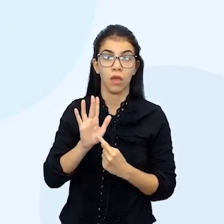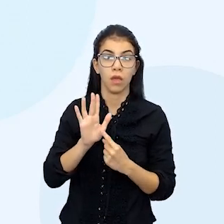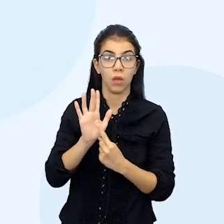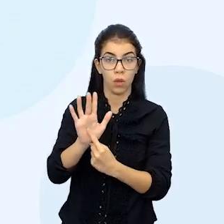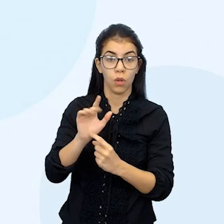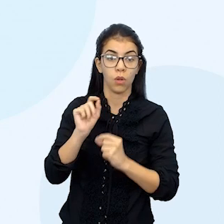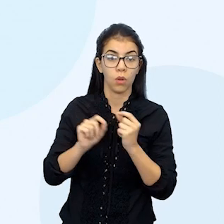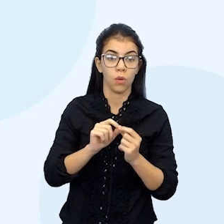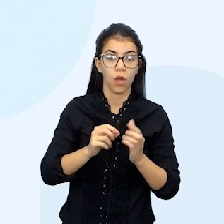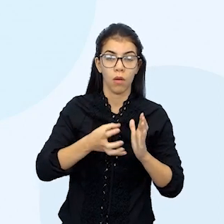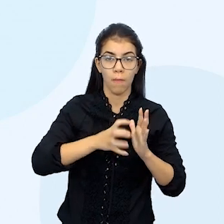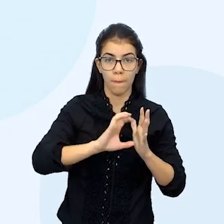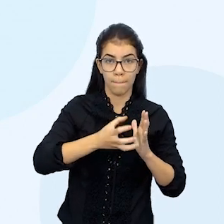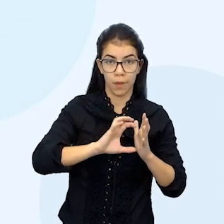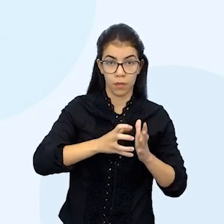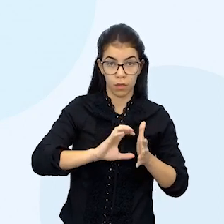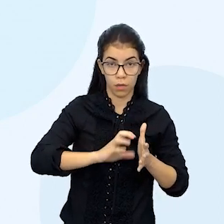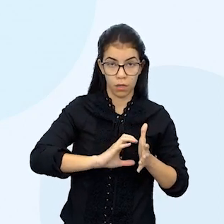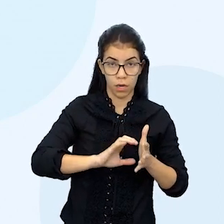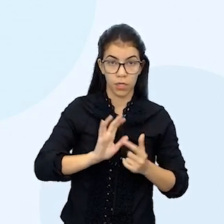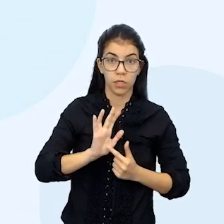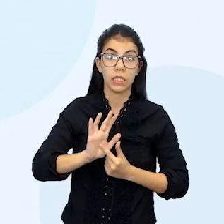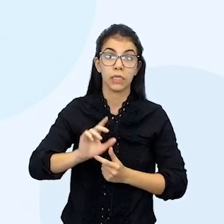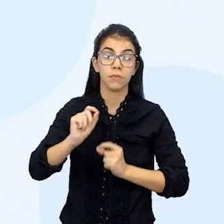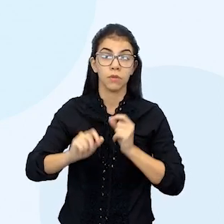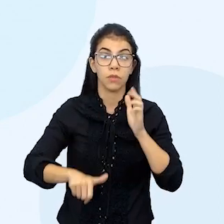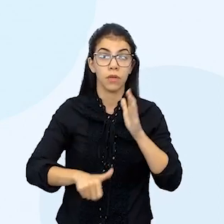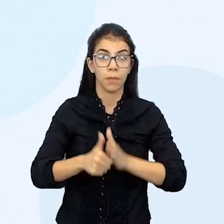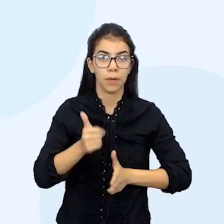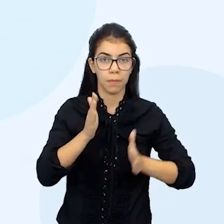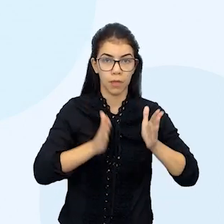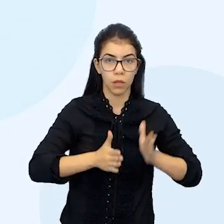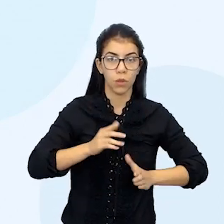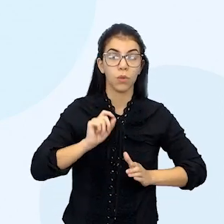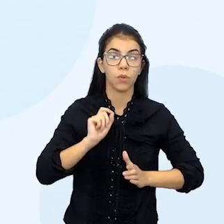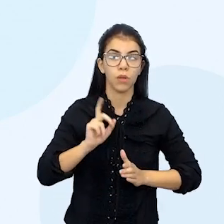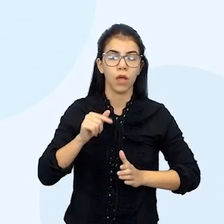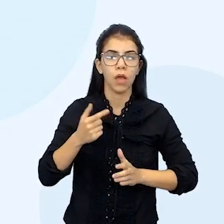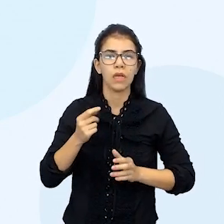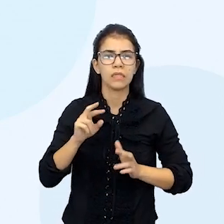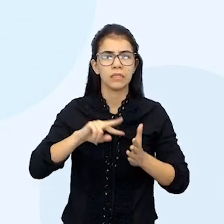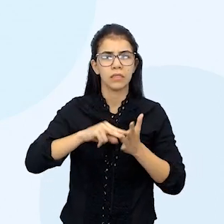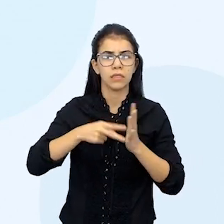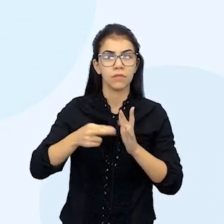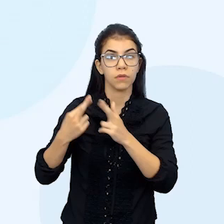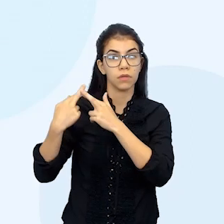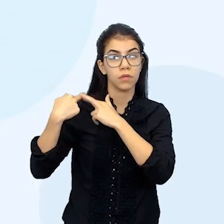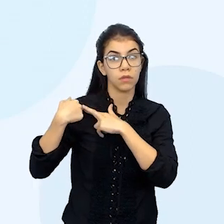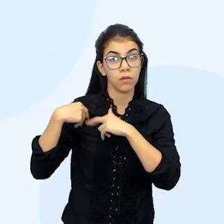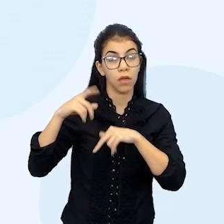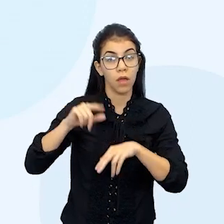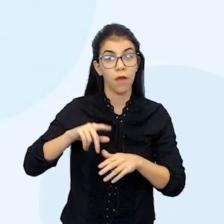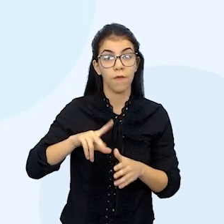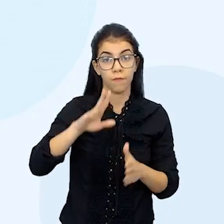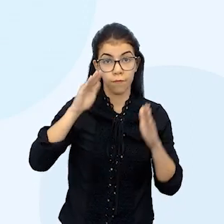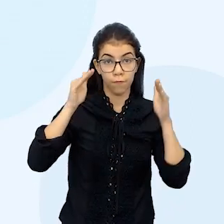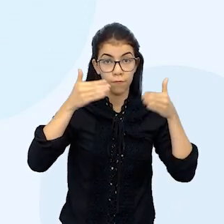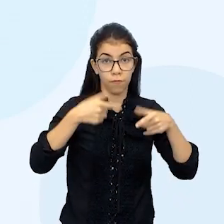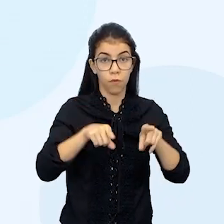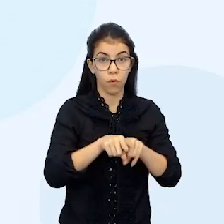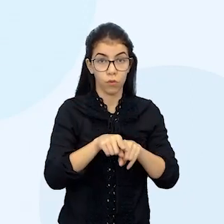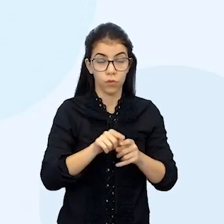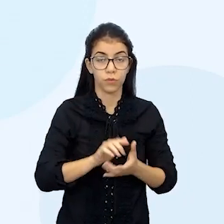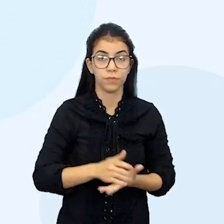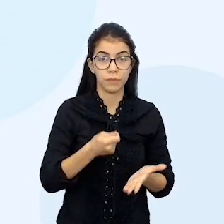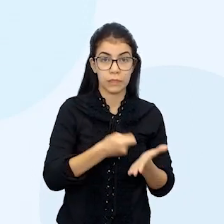uma engrenagem, e que traz para a gente nessa primeira coluna responsabilidade, determinação, organização, persistência e